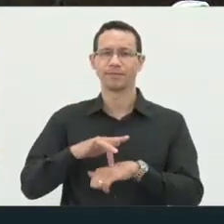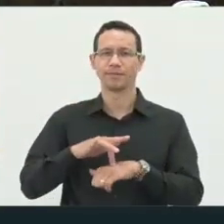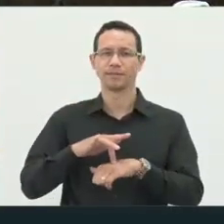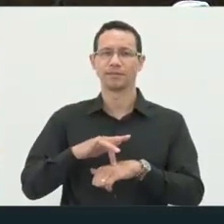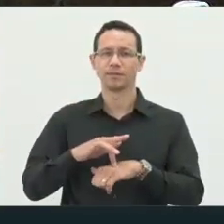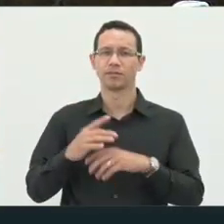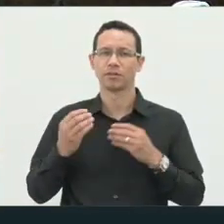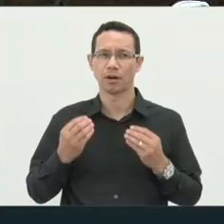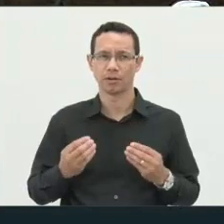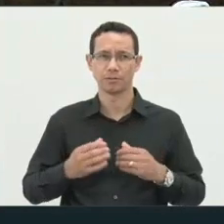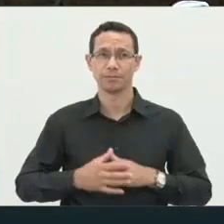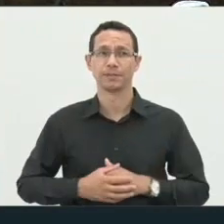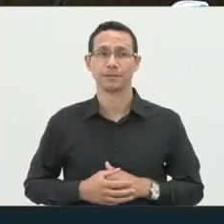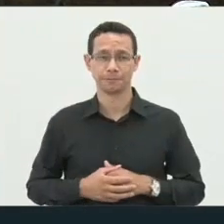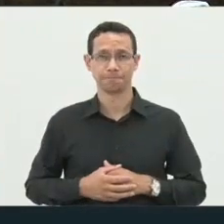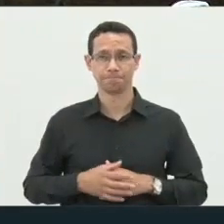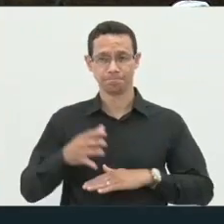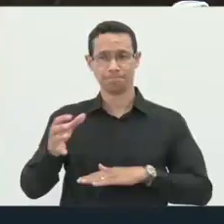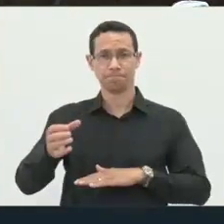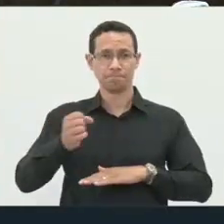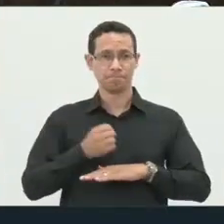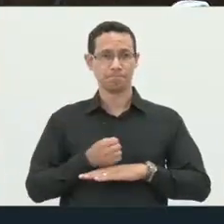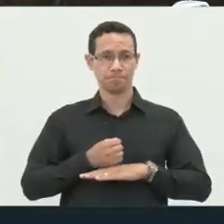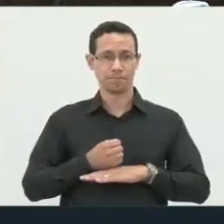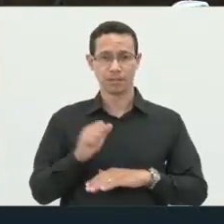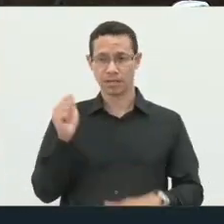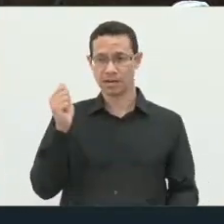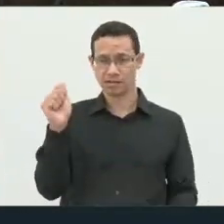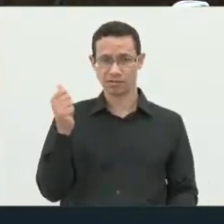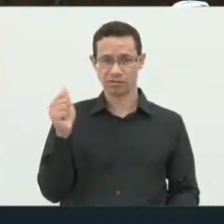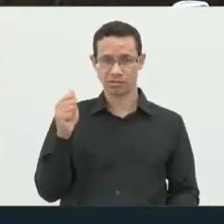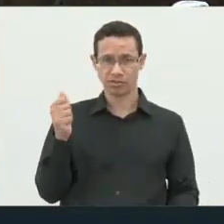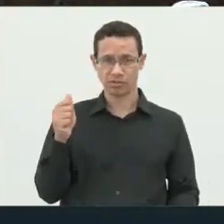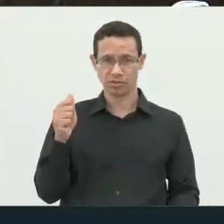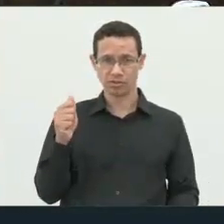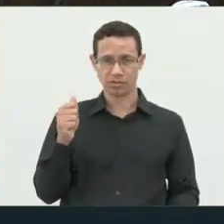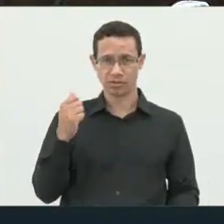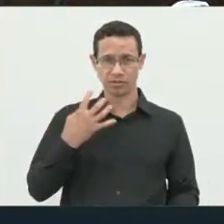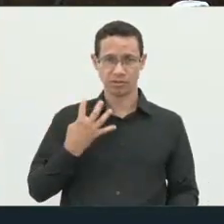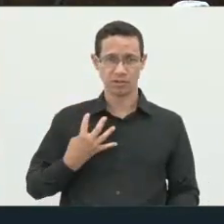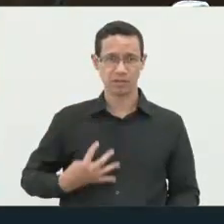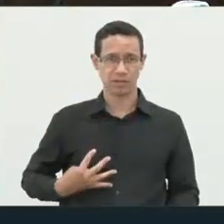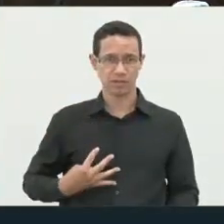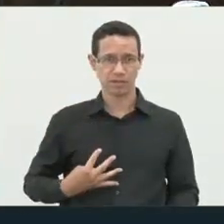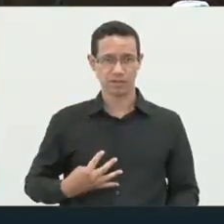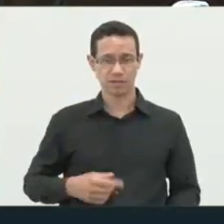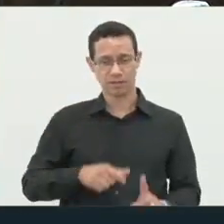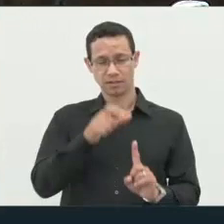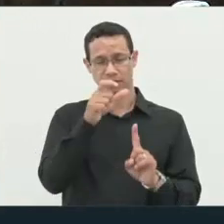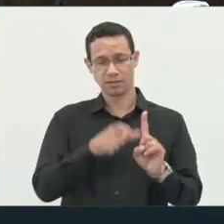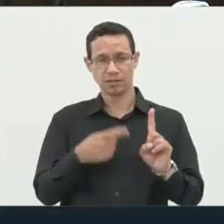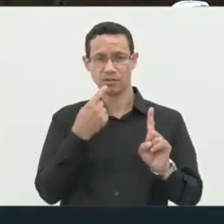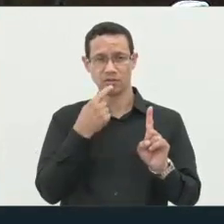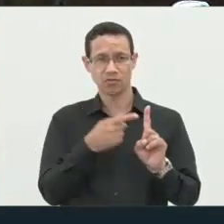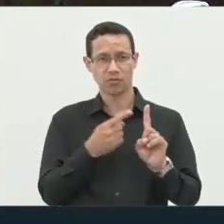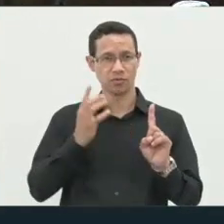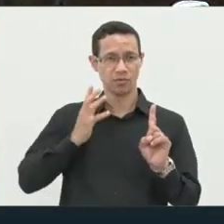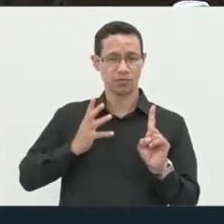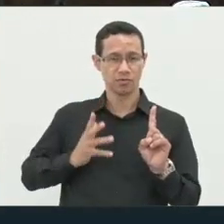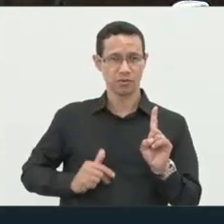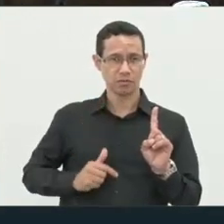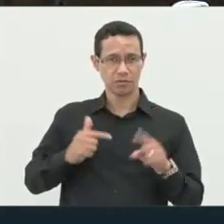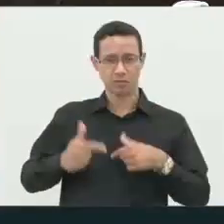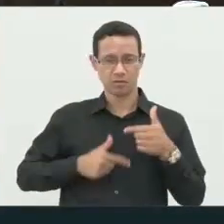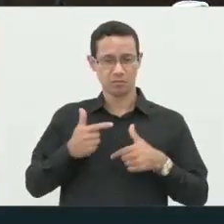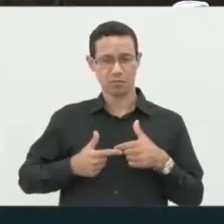a contratação de argentinos que segundo o Sandro fantinel seriam limpos trabalhadores corretos